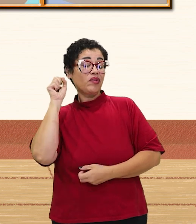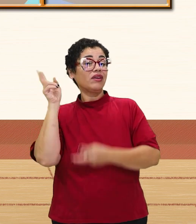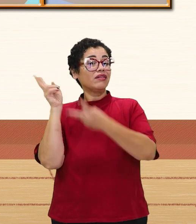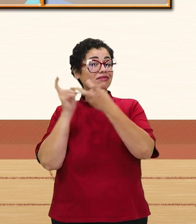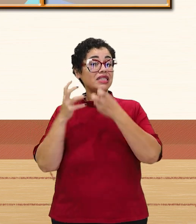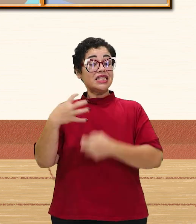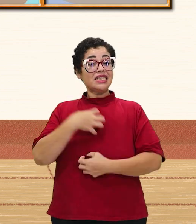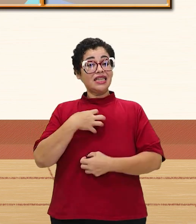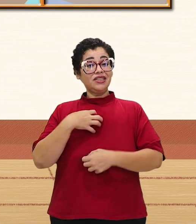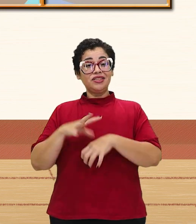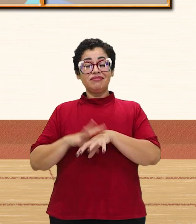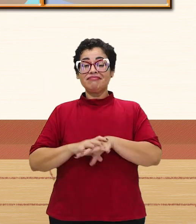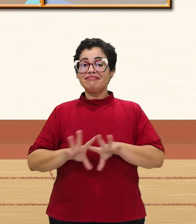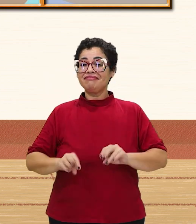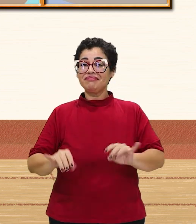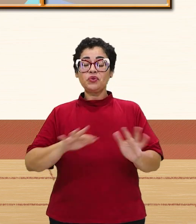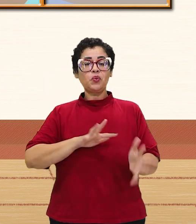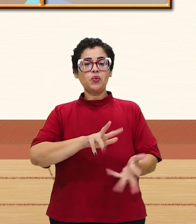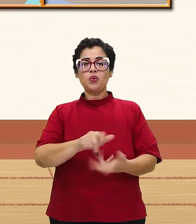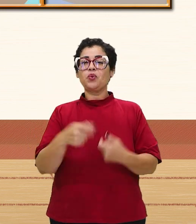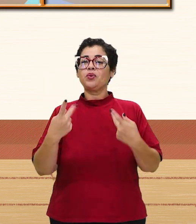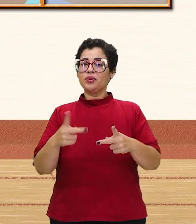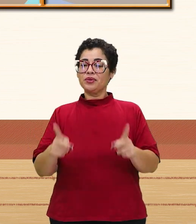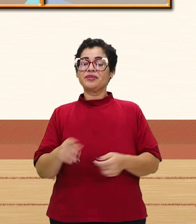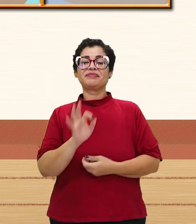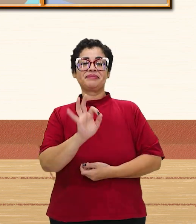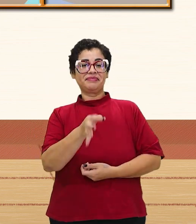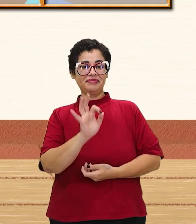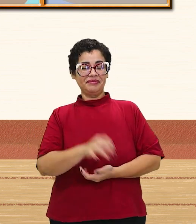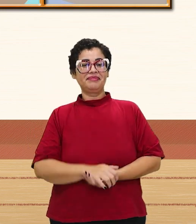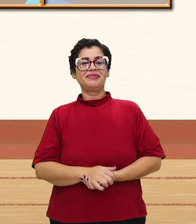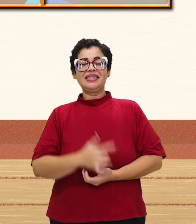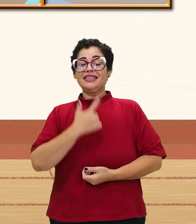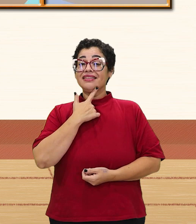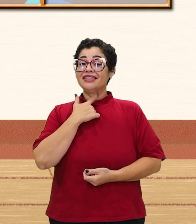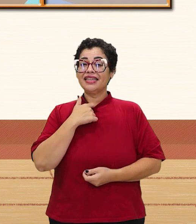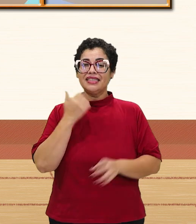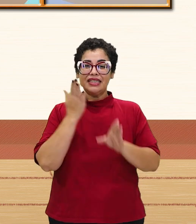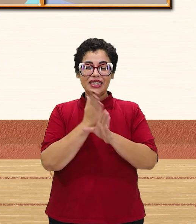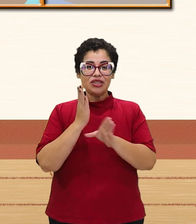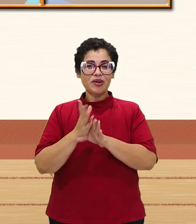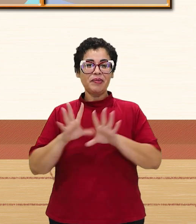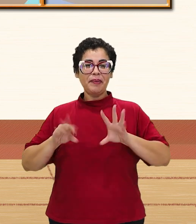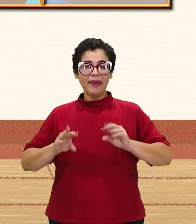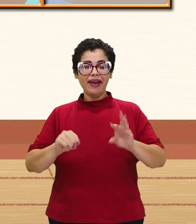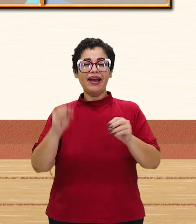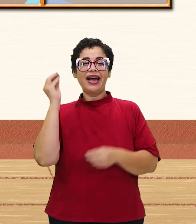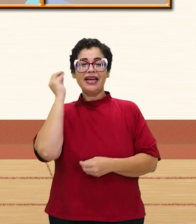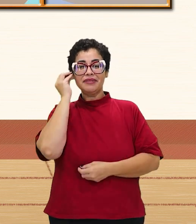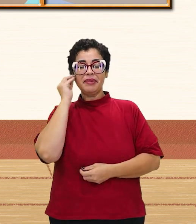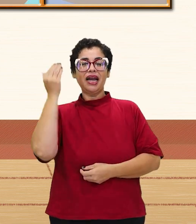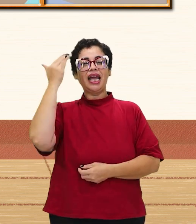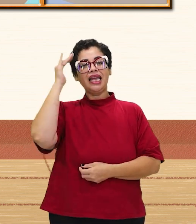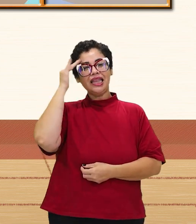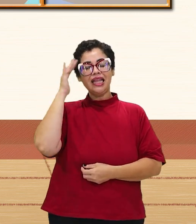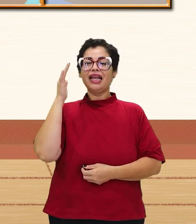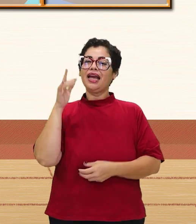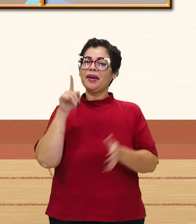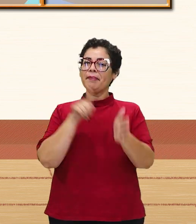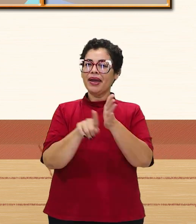e sentir tudo ao seu redor. Isso mesmo! O desejo de descobrir, experimentar,